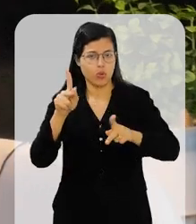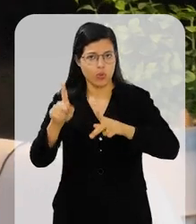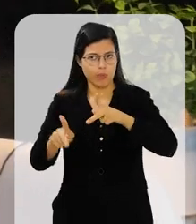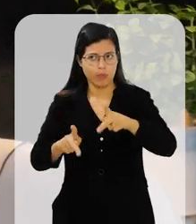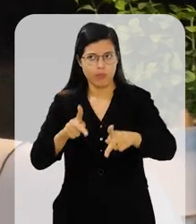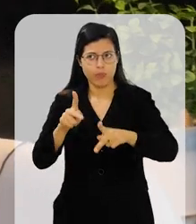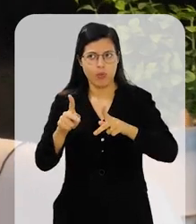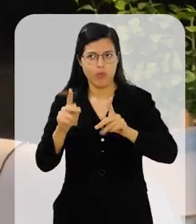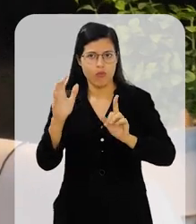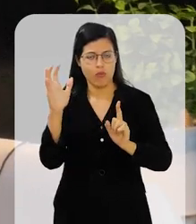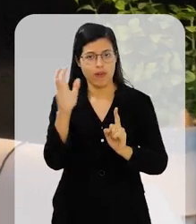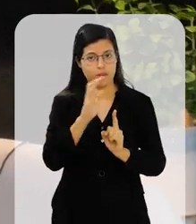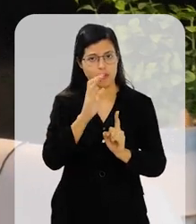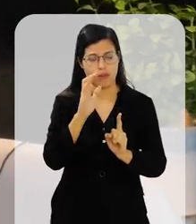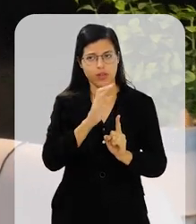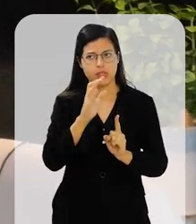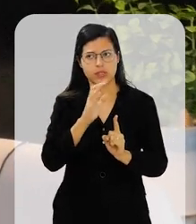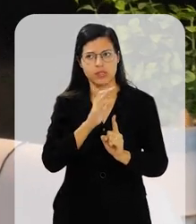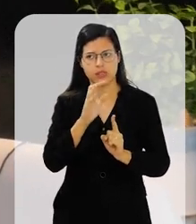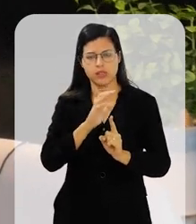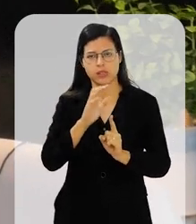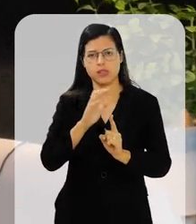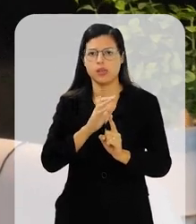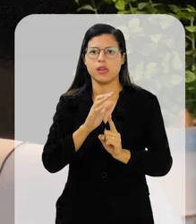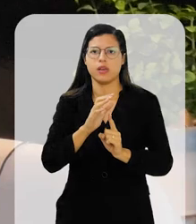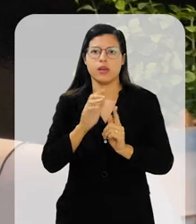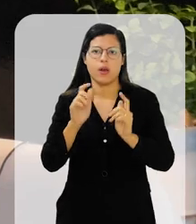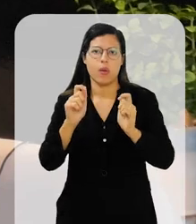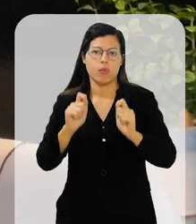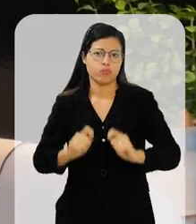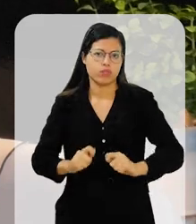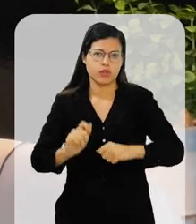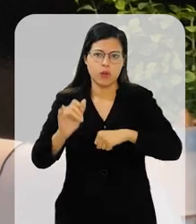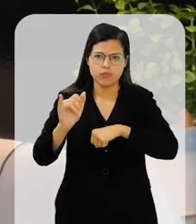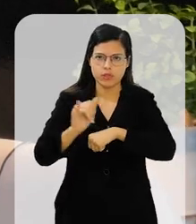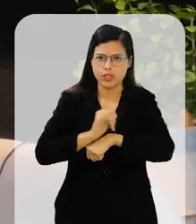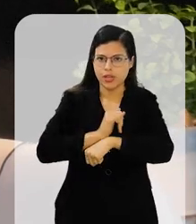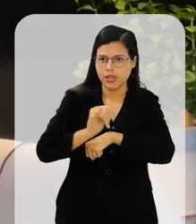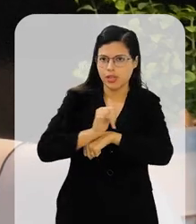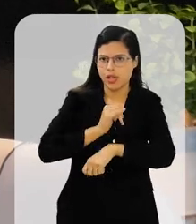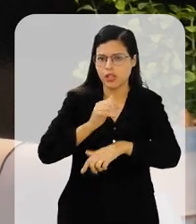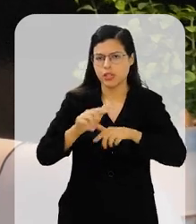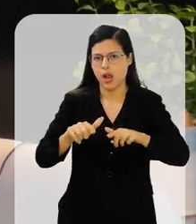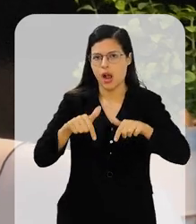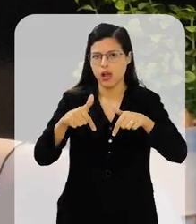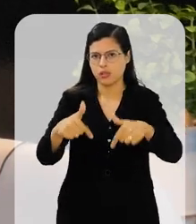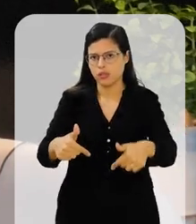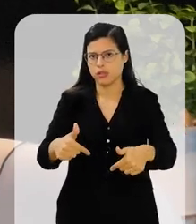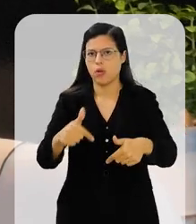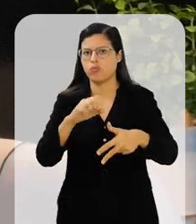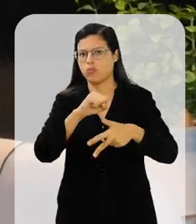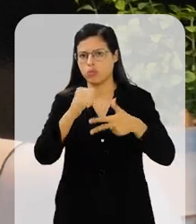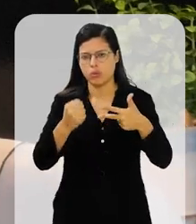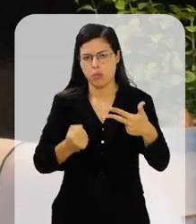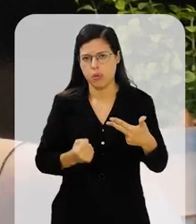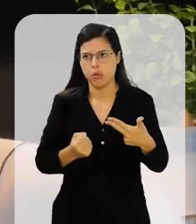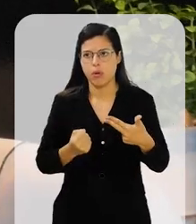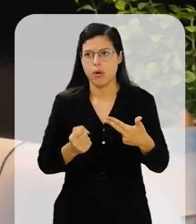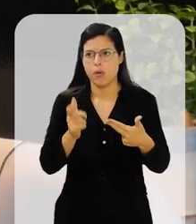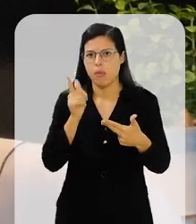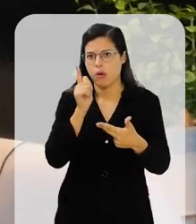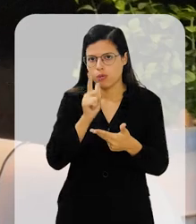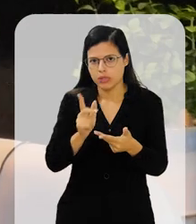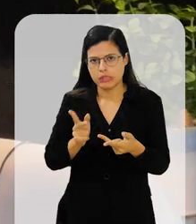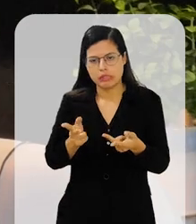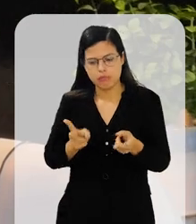do povo influencia em possíveis medidas eficazes do poder público para aí